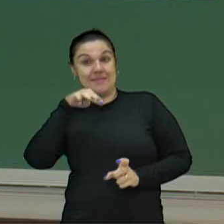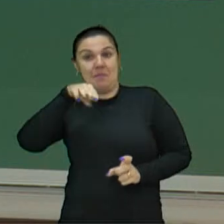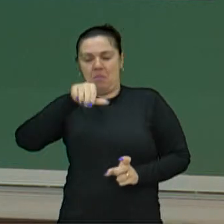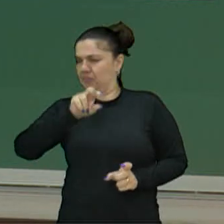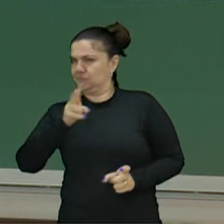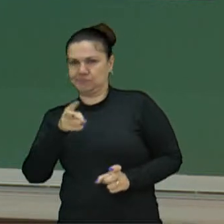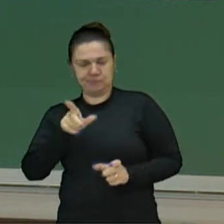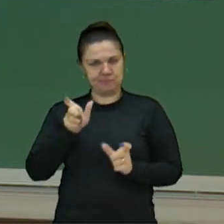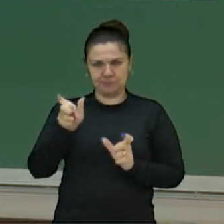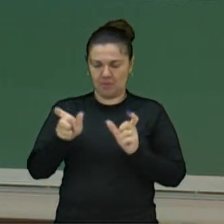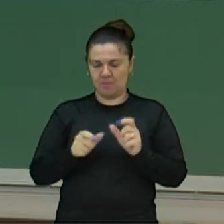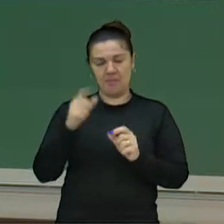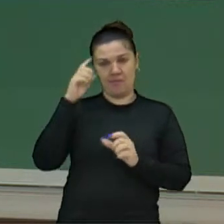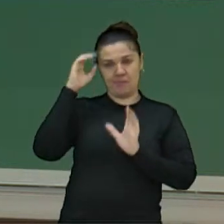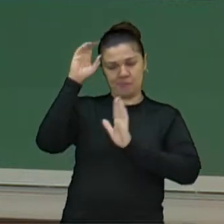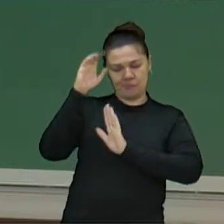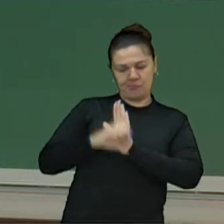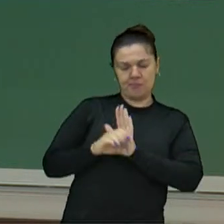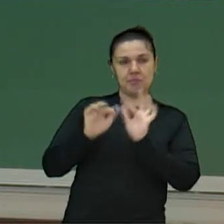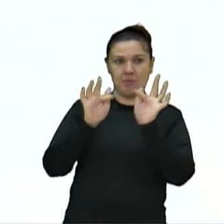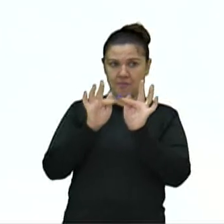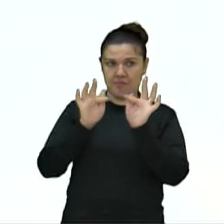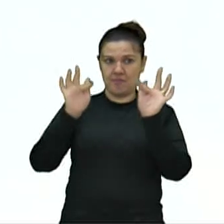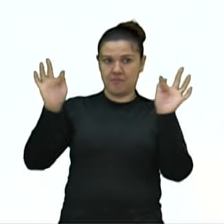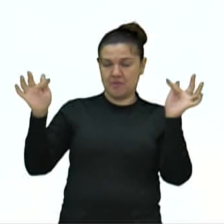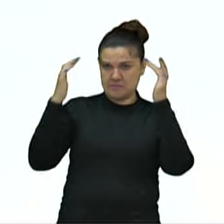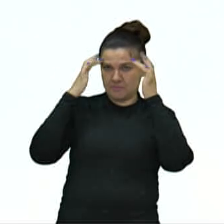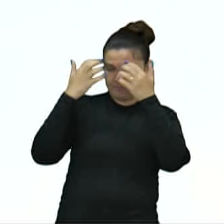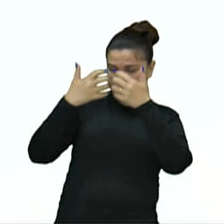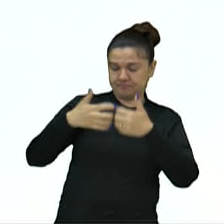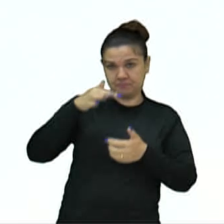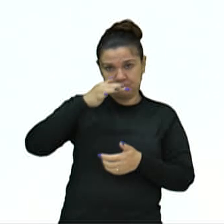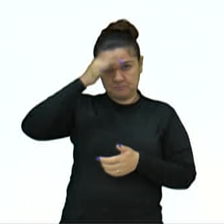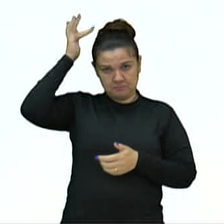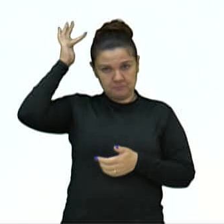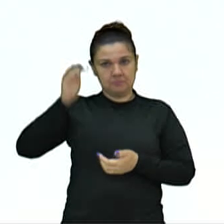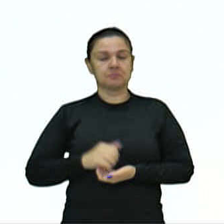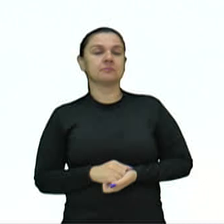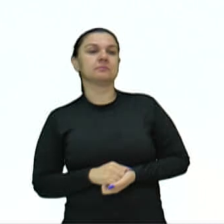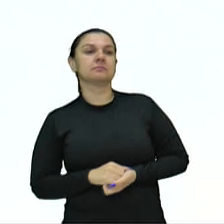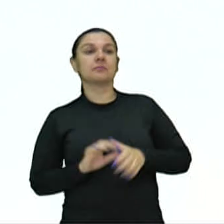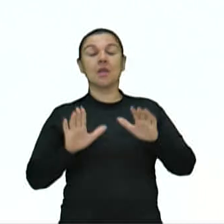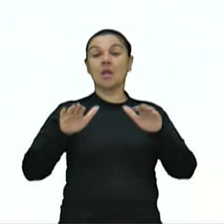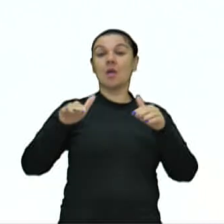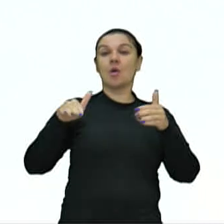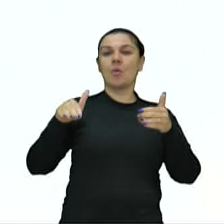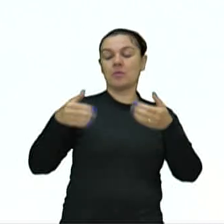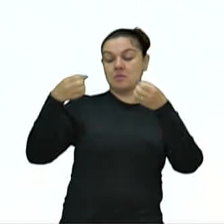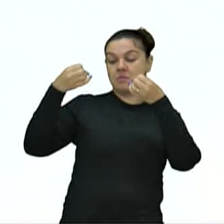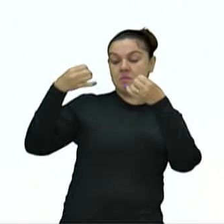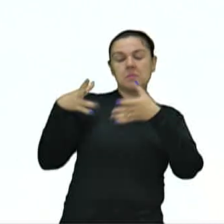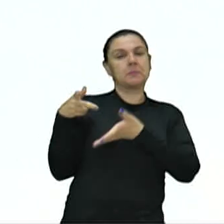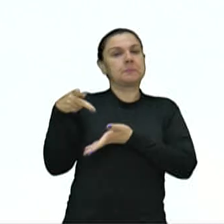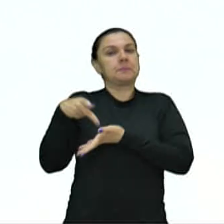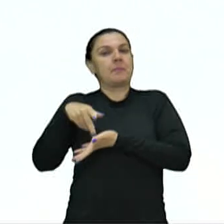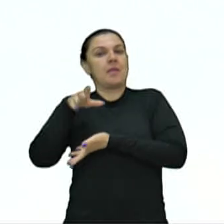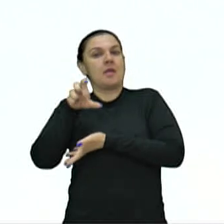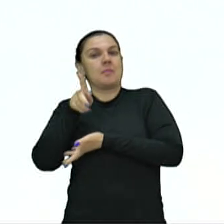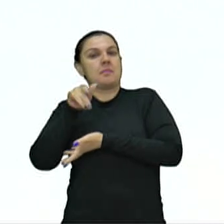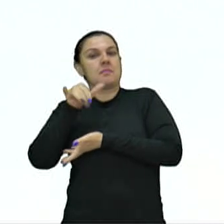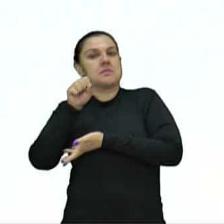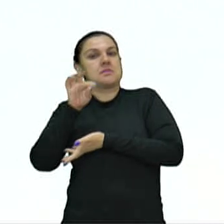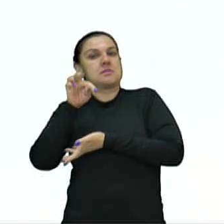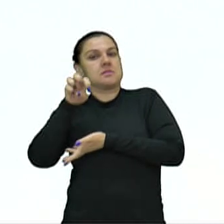por esse conceito? Aqui tem então uma frase do Michel Foucault. Quando falo de epistemas, entendo todas